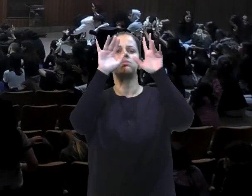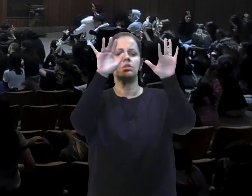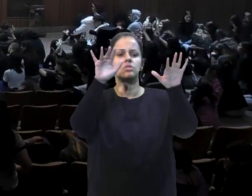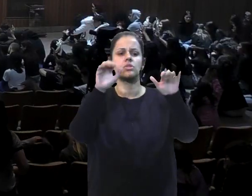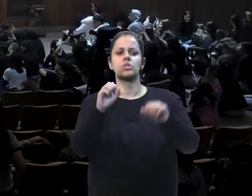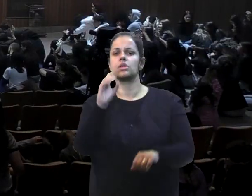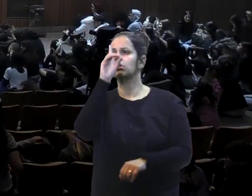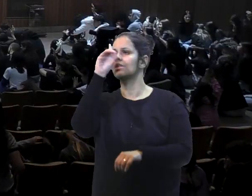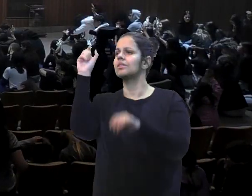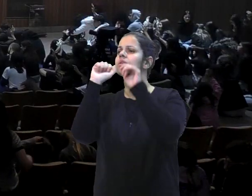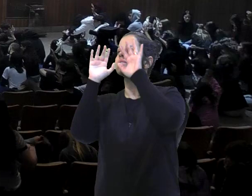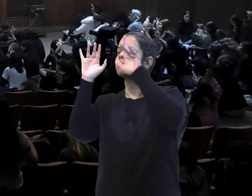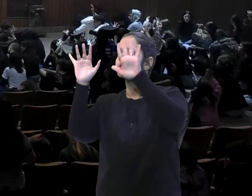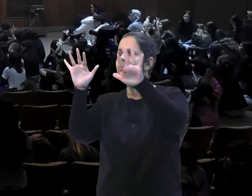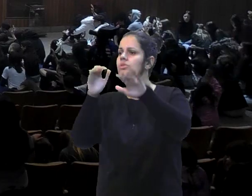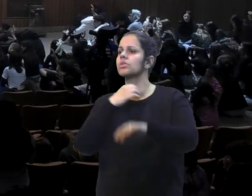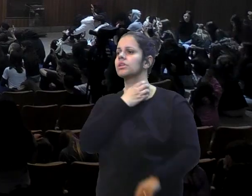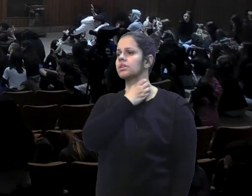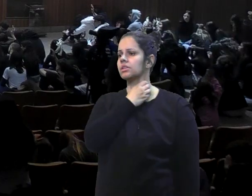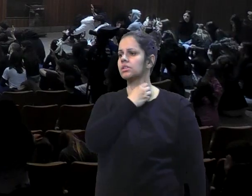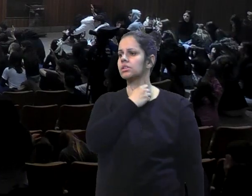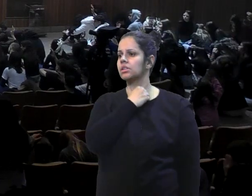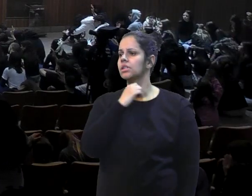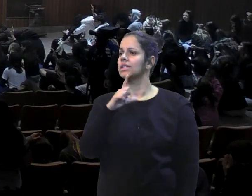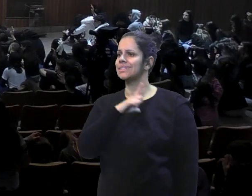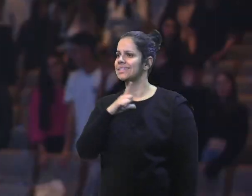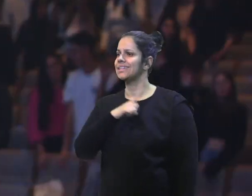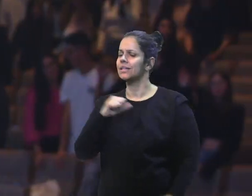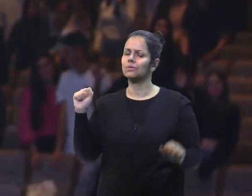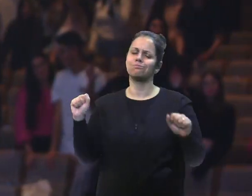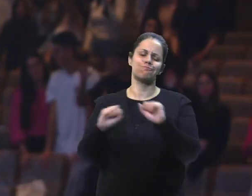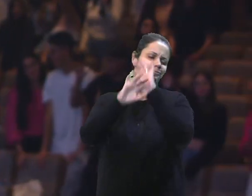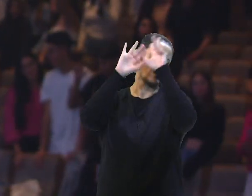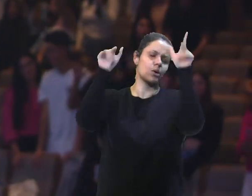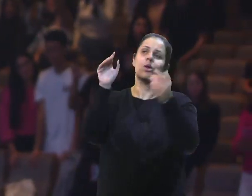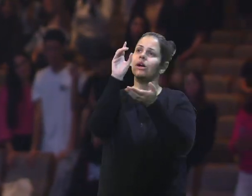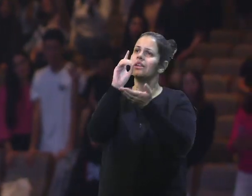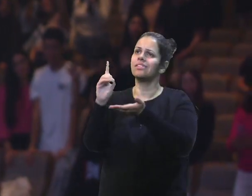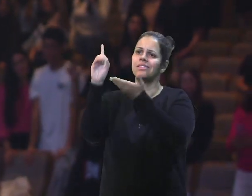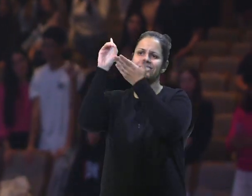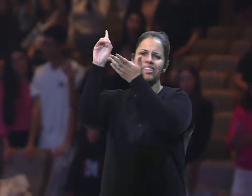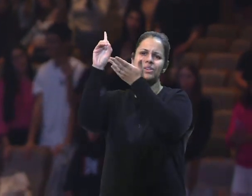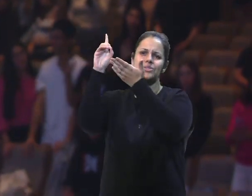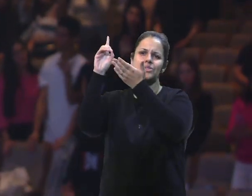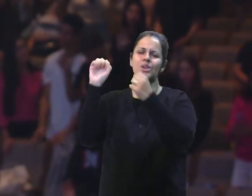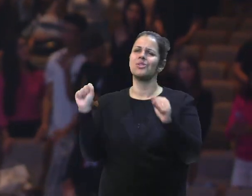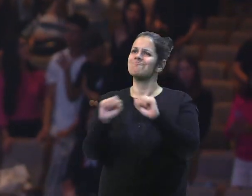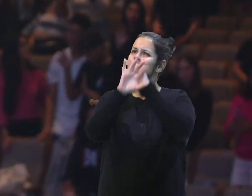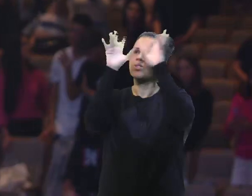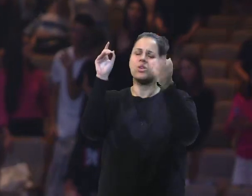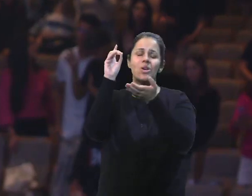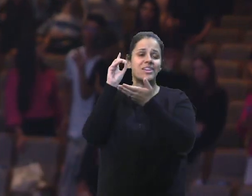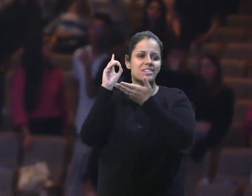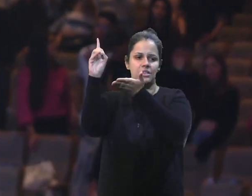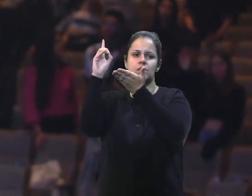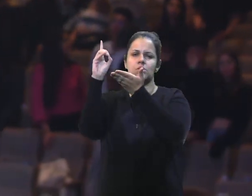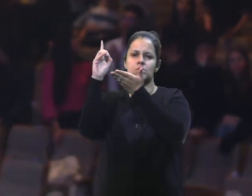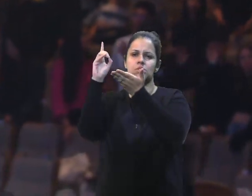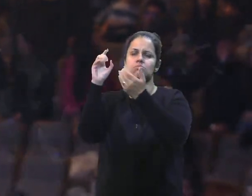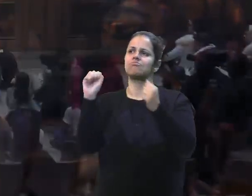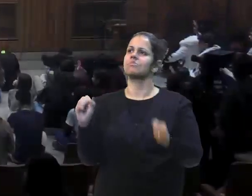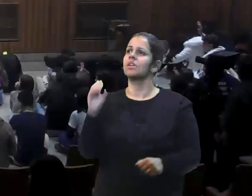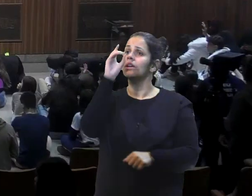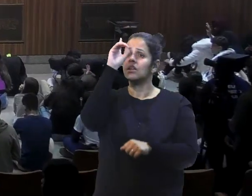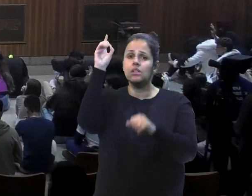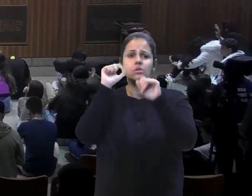te abençoe. Deus abençoe lá atrás. Glória a Deus, Deus abençoe. Glória a Deus, tem tanta gente. Deus